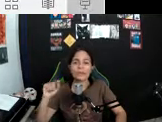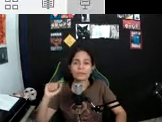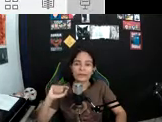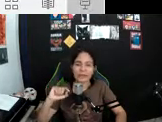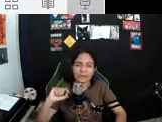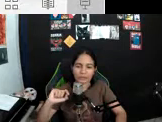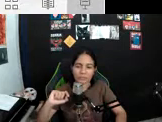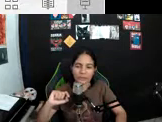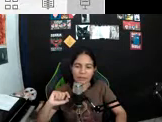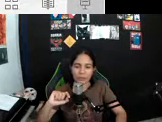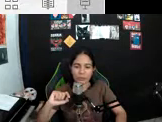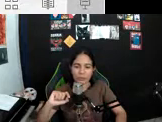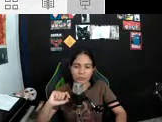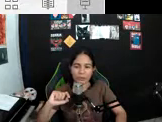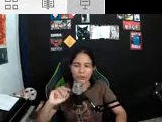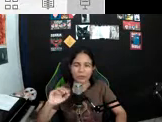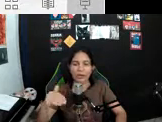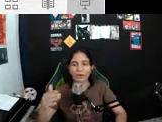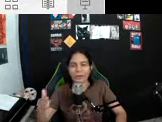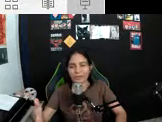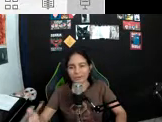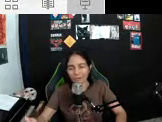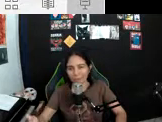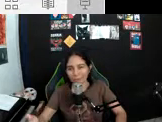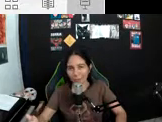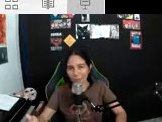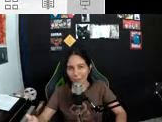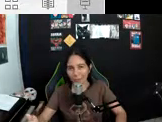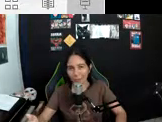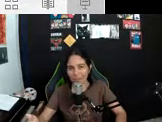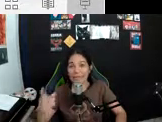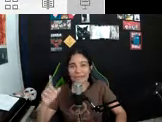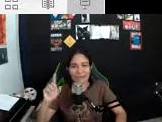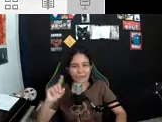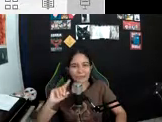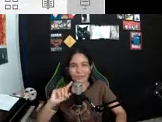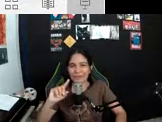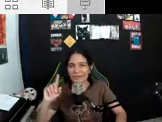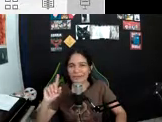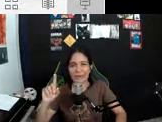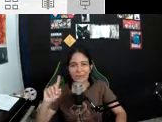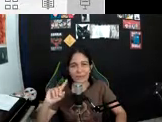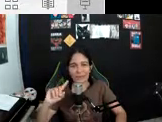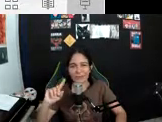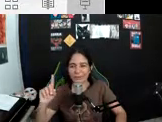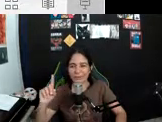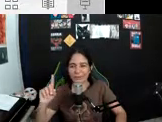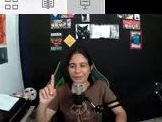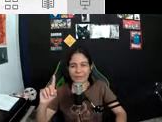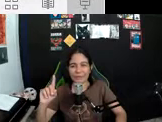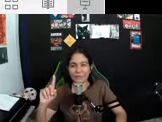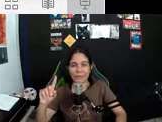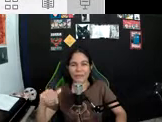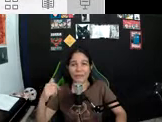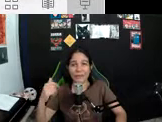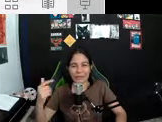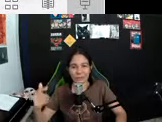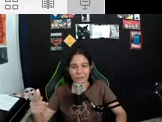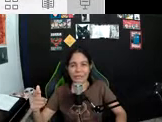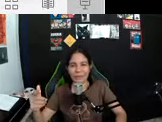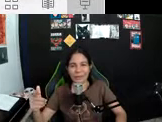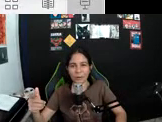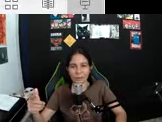o desconhecimento de uma nova resolução, isso não é justificativa para